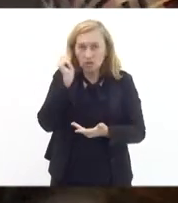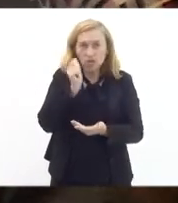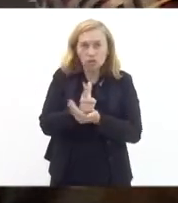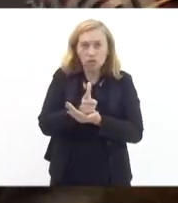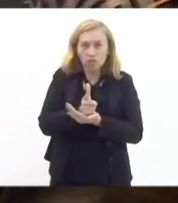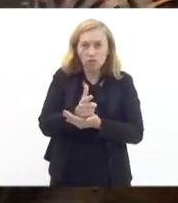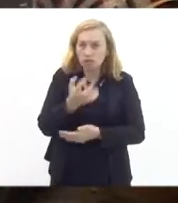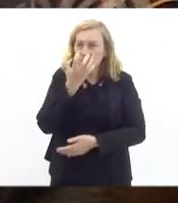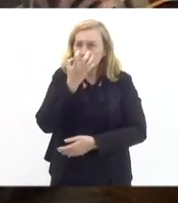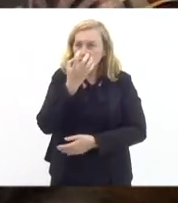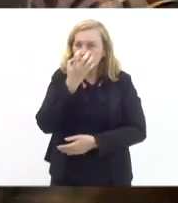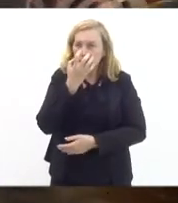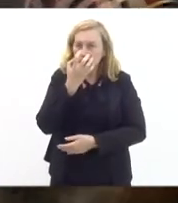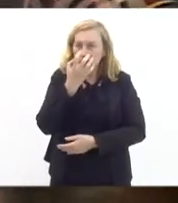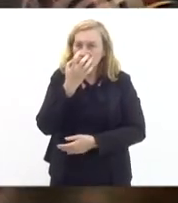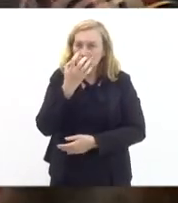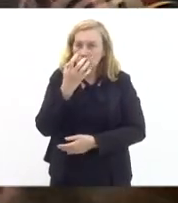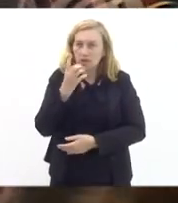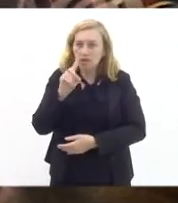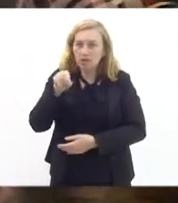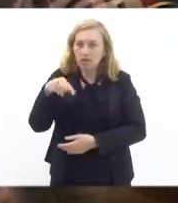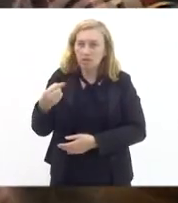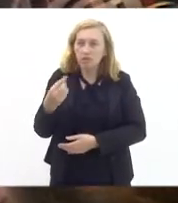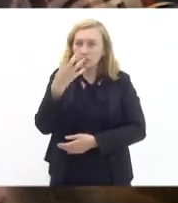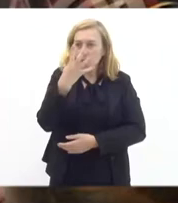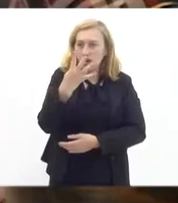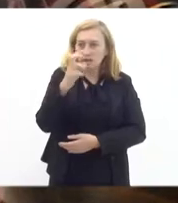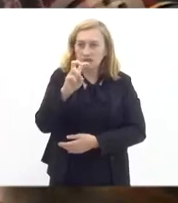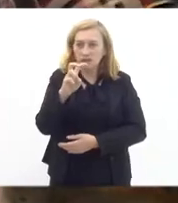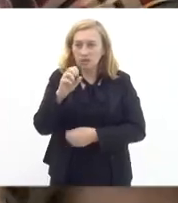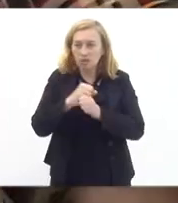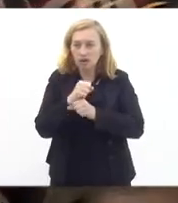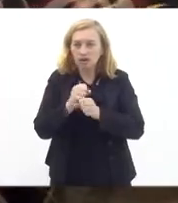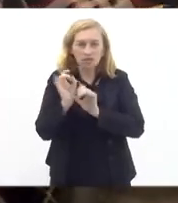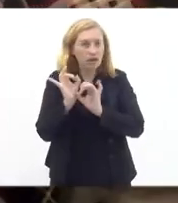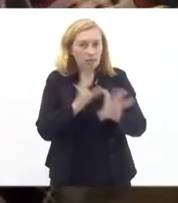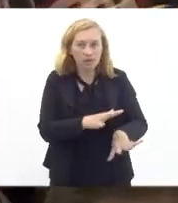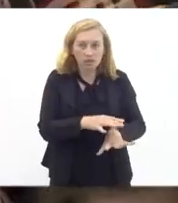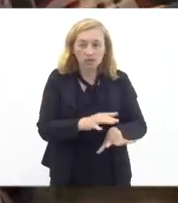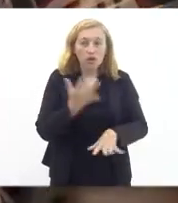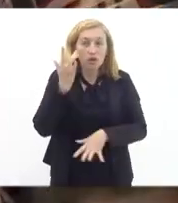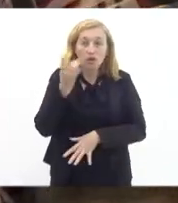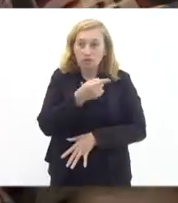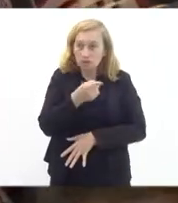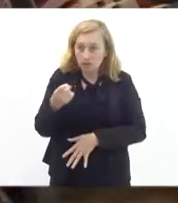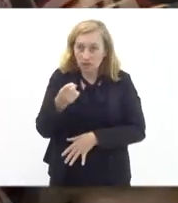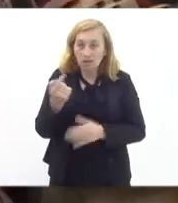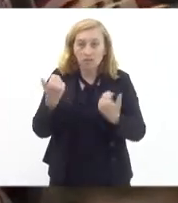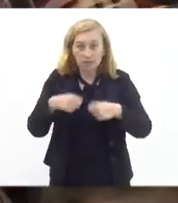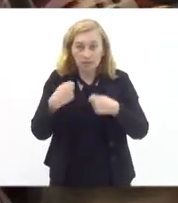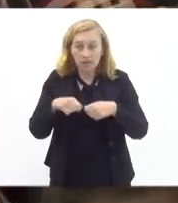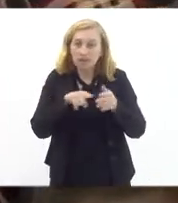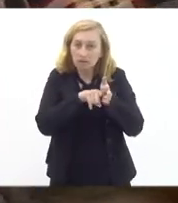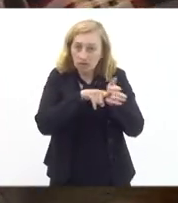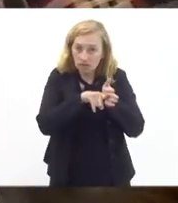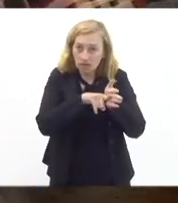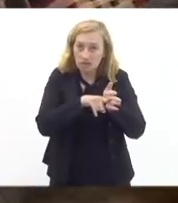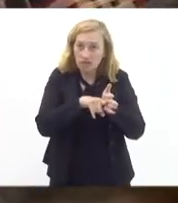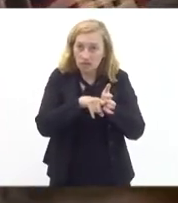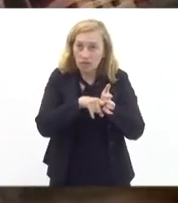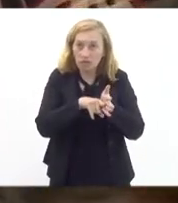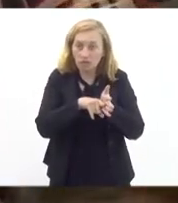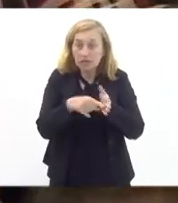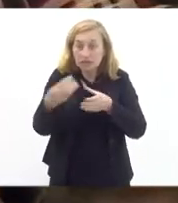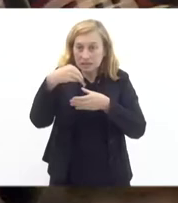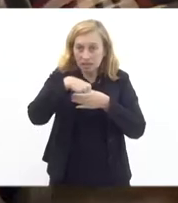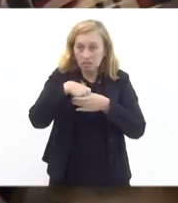animal e que simplesmente, depois de 4, 5 anos, descartam. Então, eu acho que vocês deveriam ter uma fiscalização